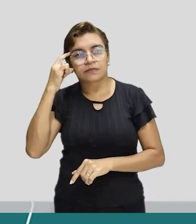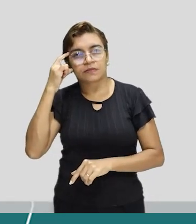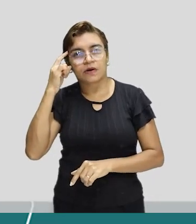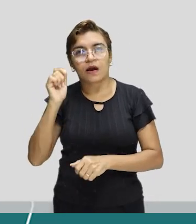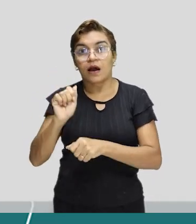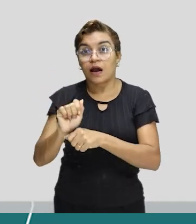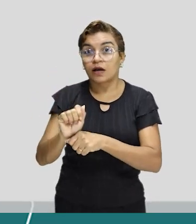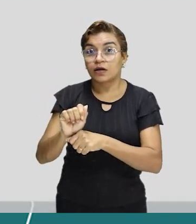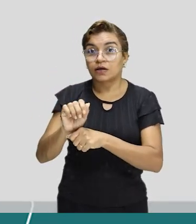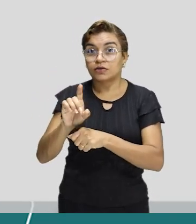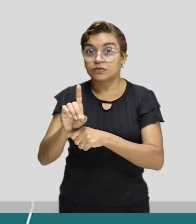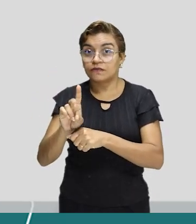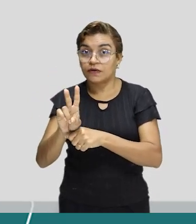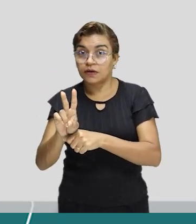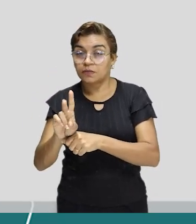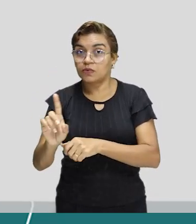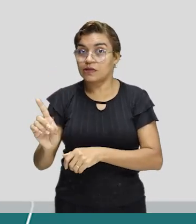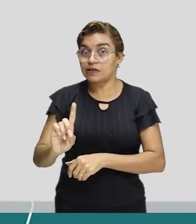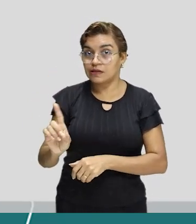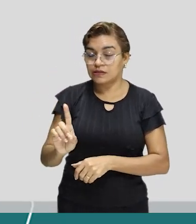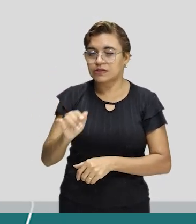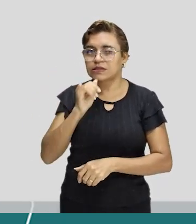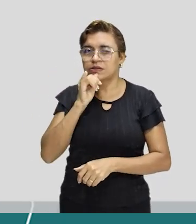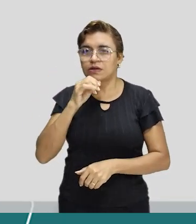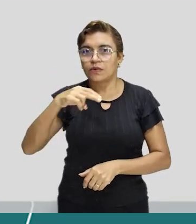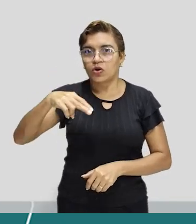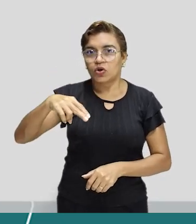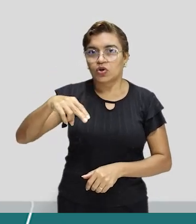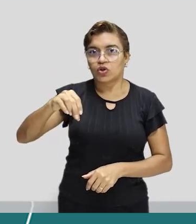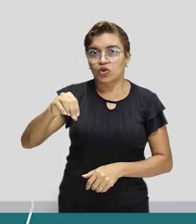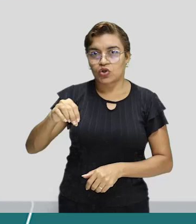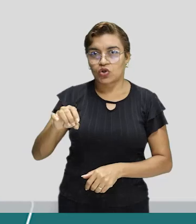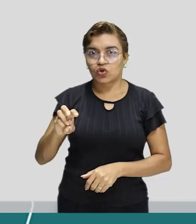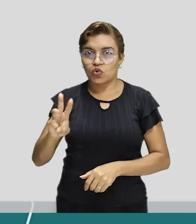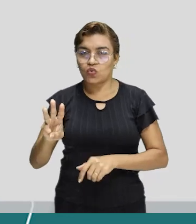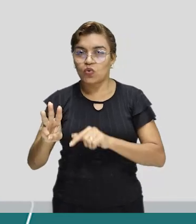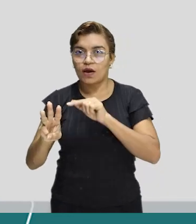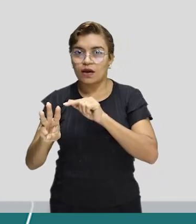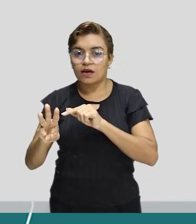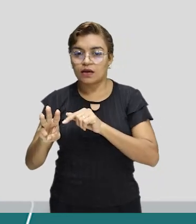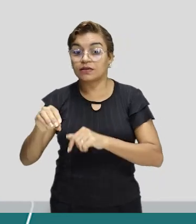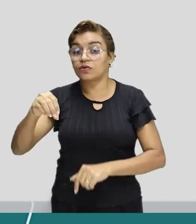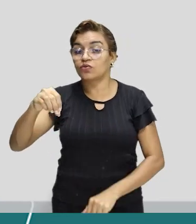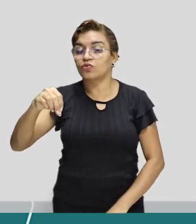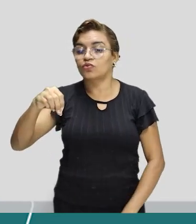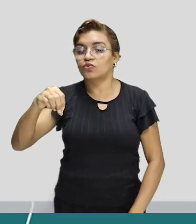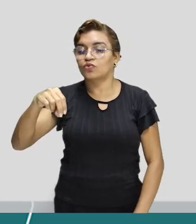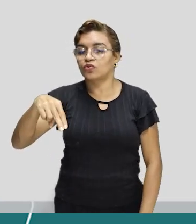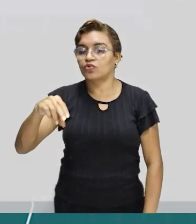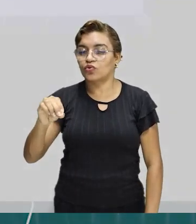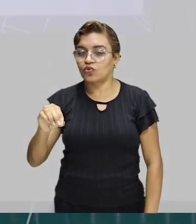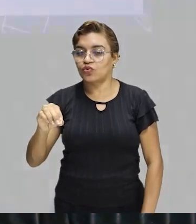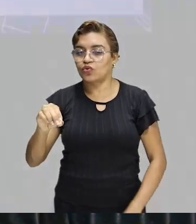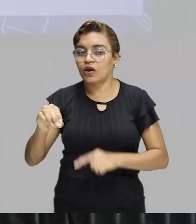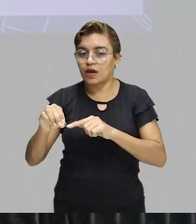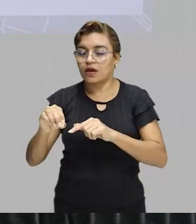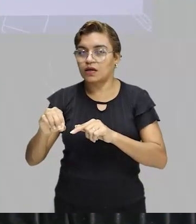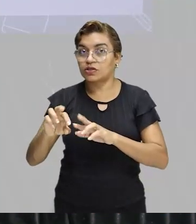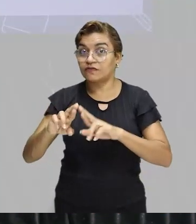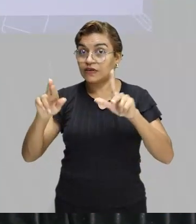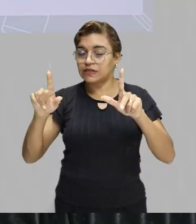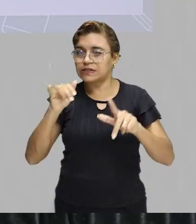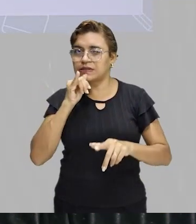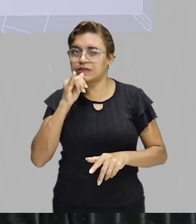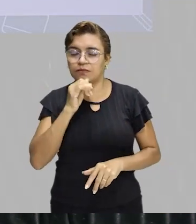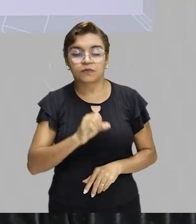de negação. No, que é aquele NO que nós utilizamos no começo das frases, é o contrário de sim.